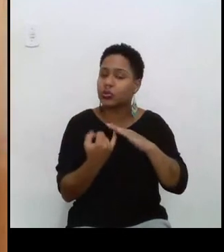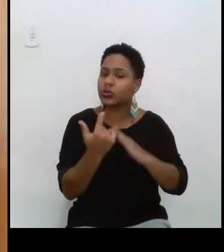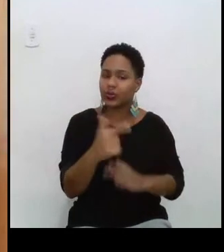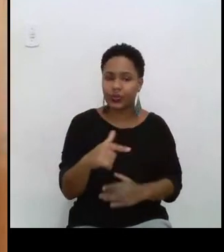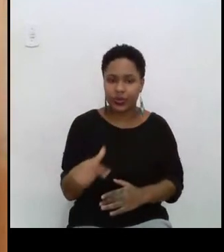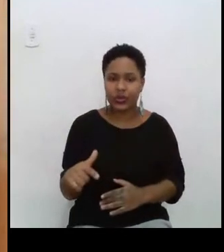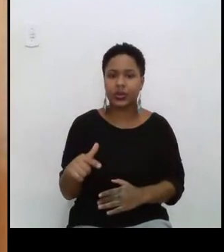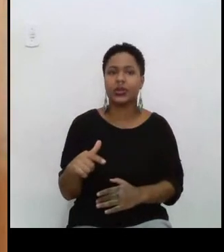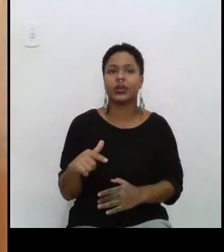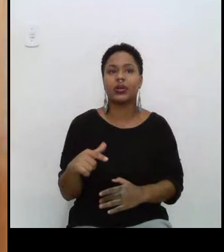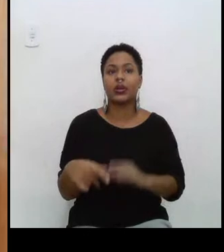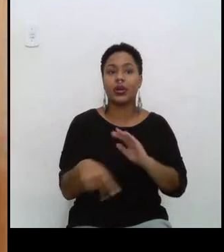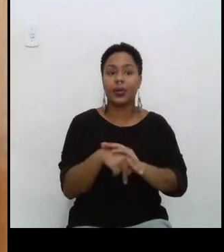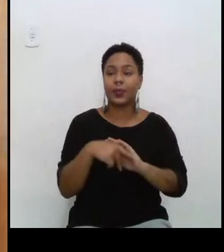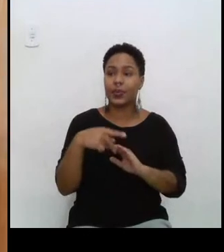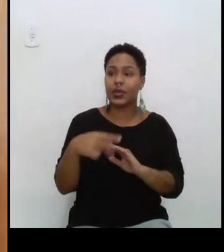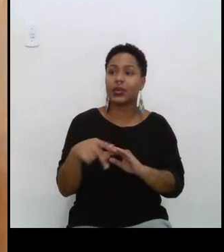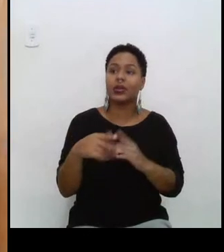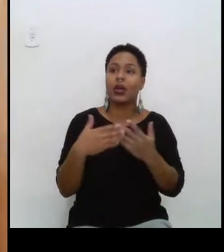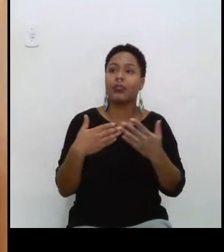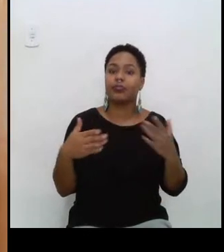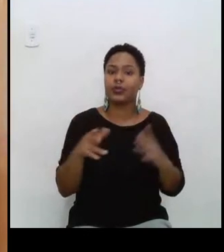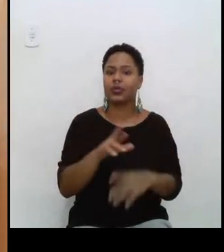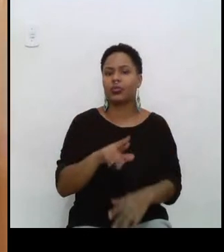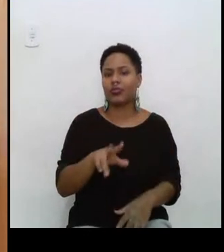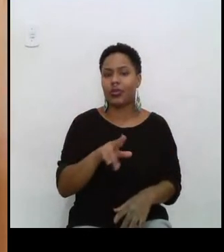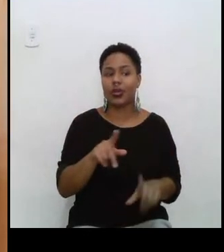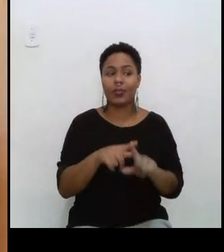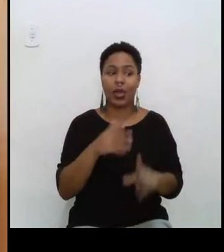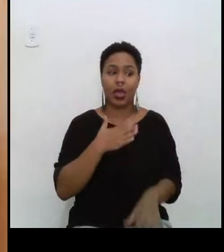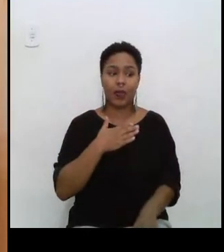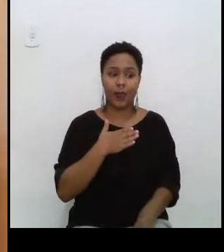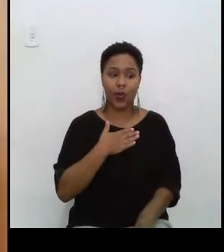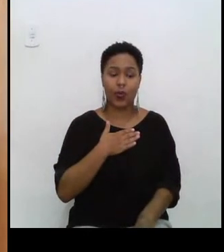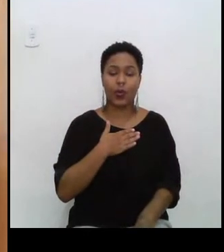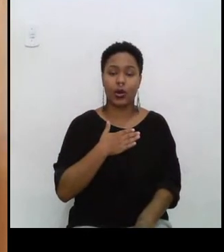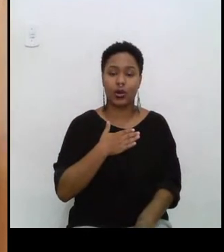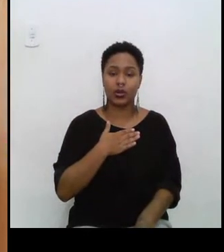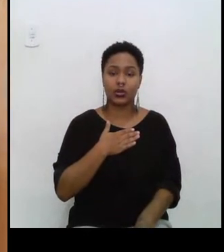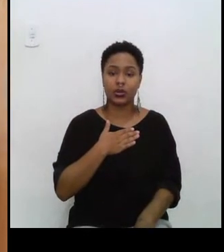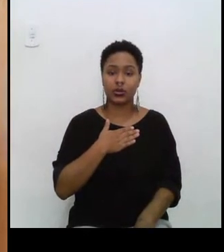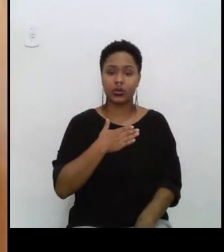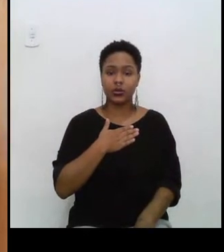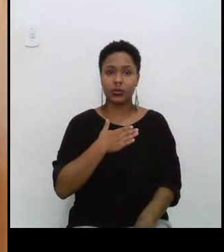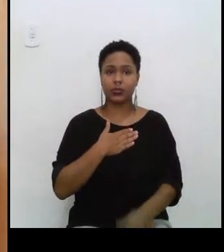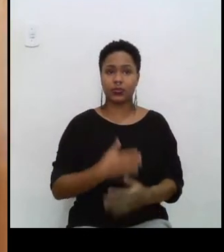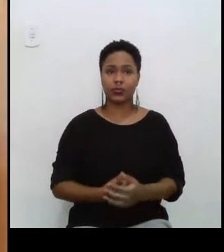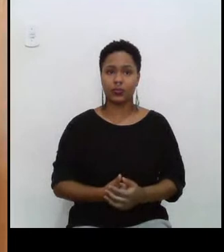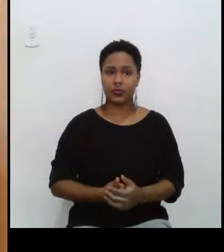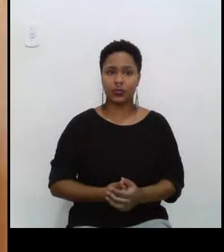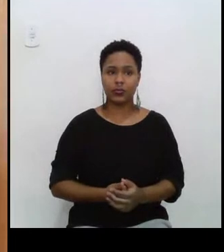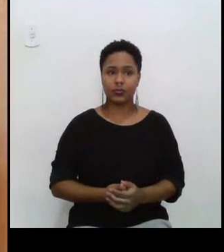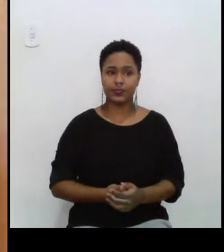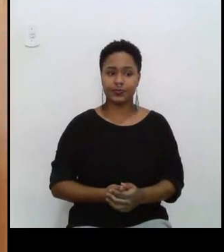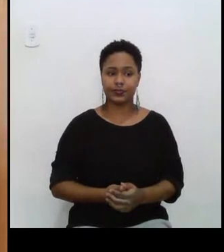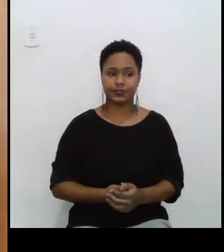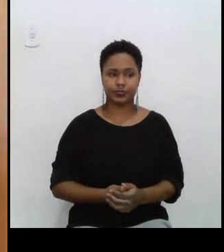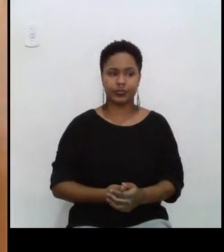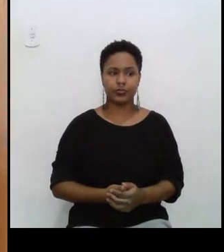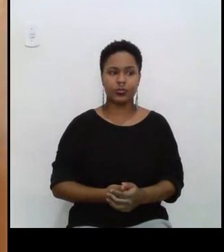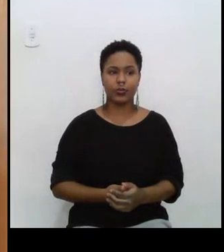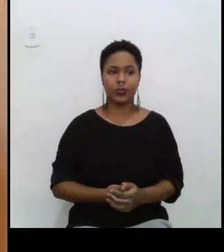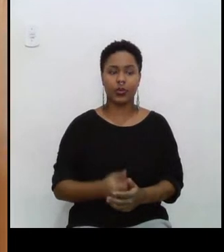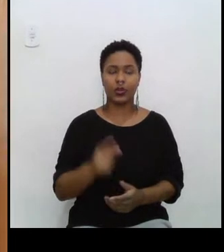emendar usa que é ou não é na encorporar não está alimentación de la